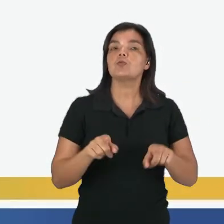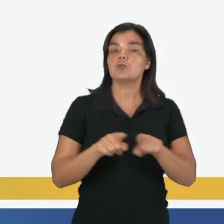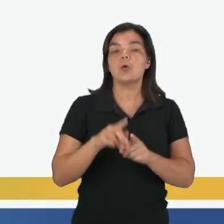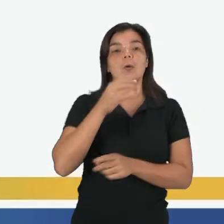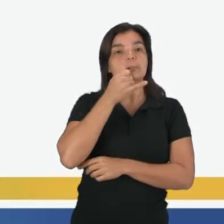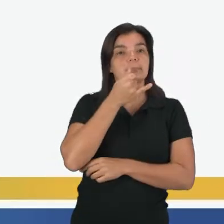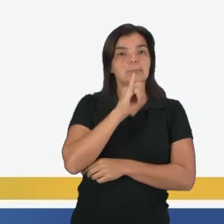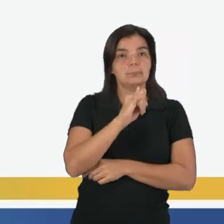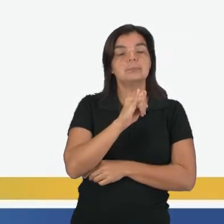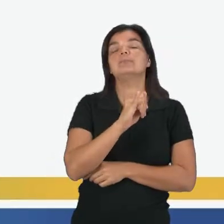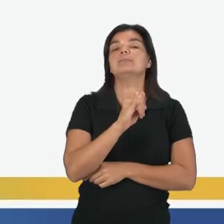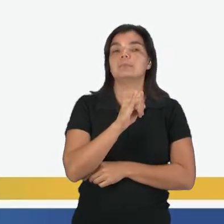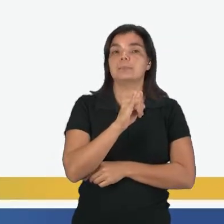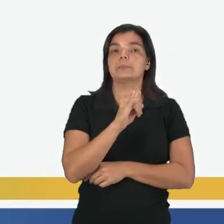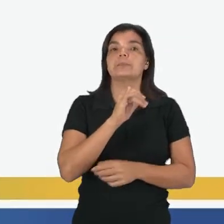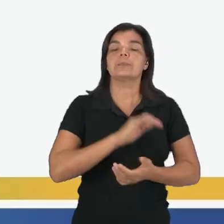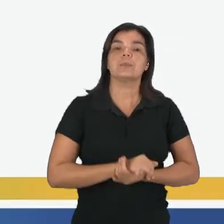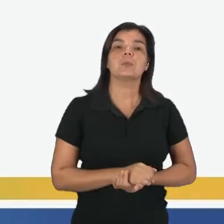de energia